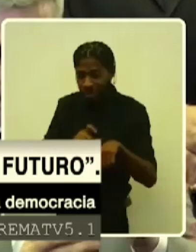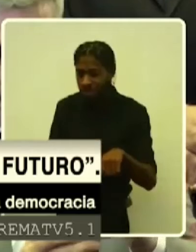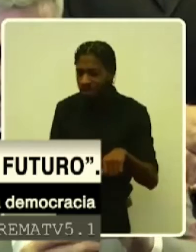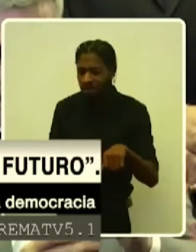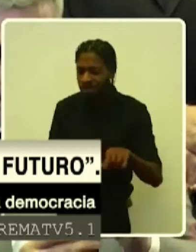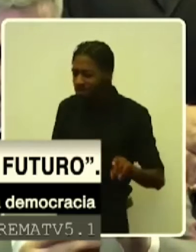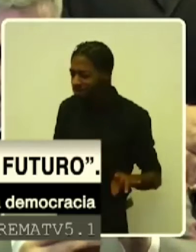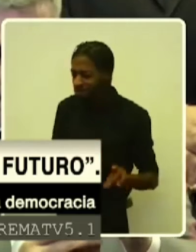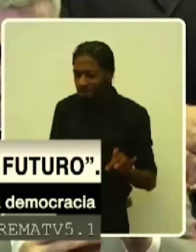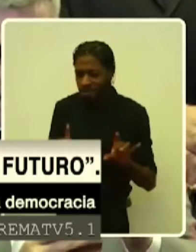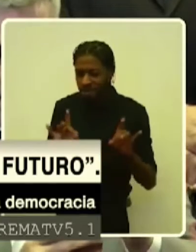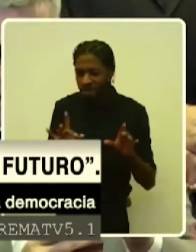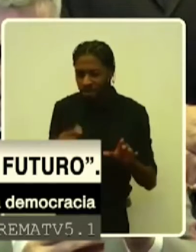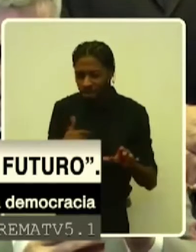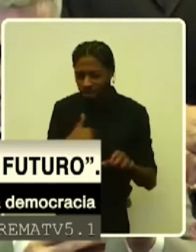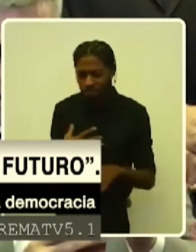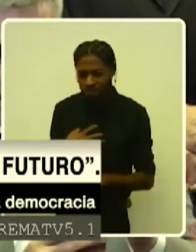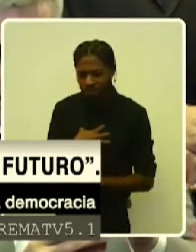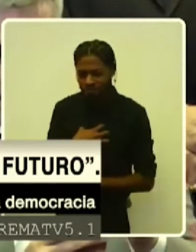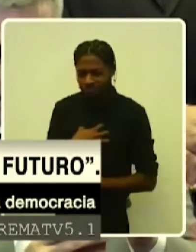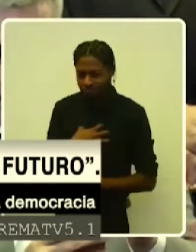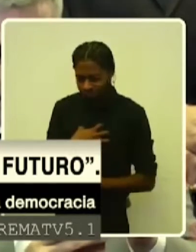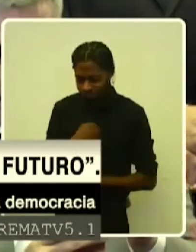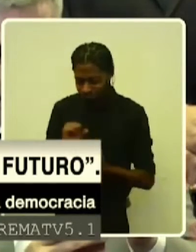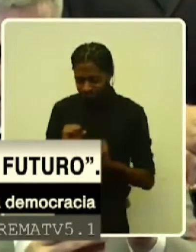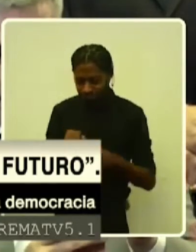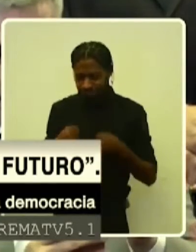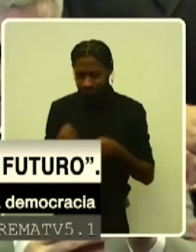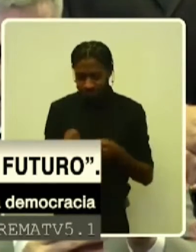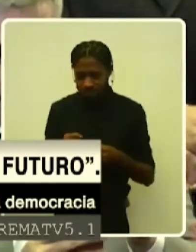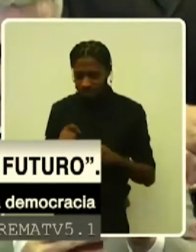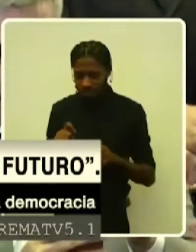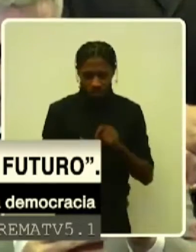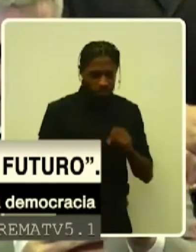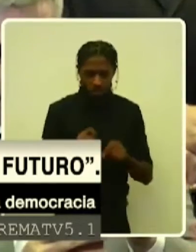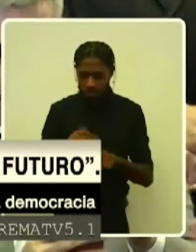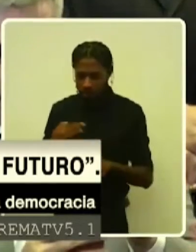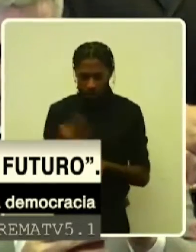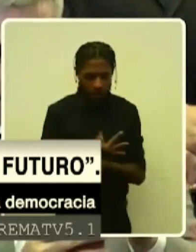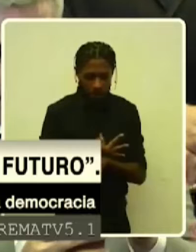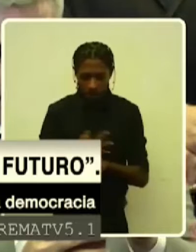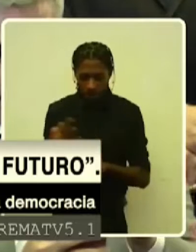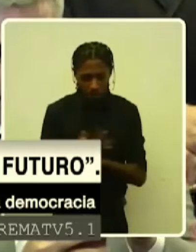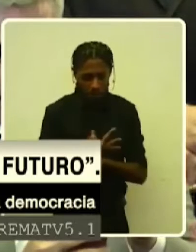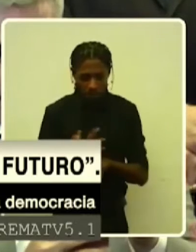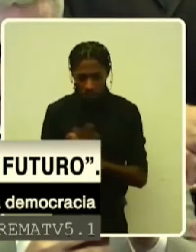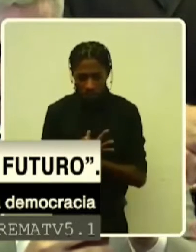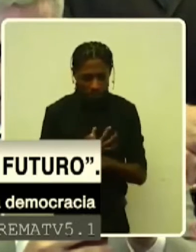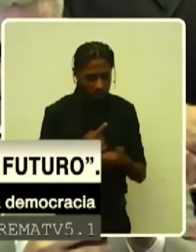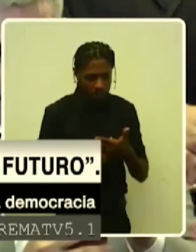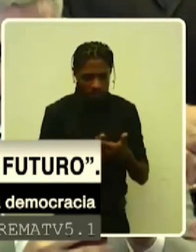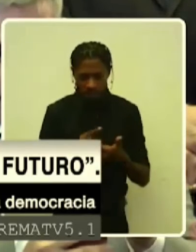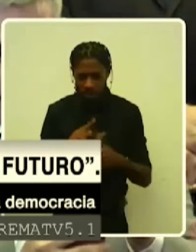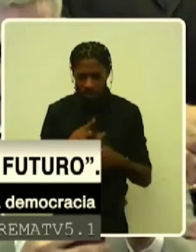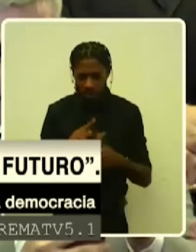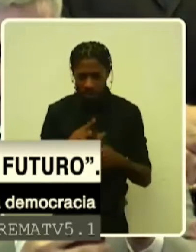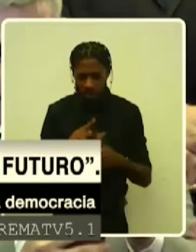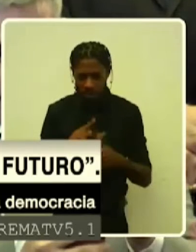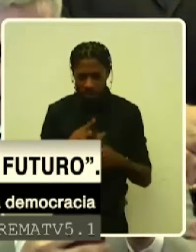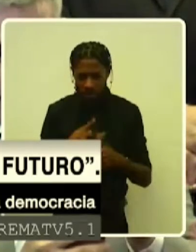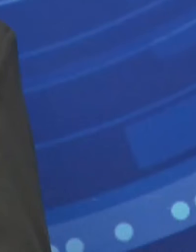em que o destino nos cobra equilíbrio, tolerância, civilidade e visão de